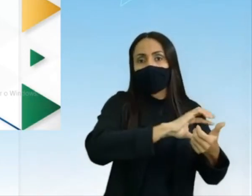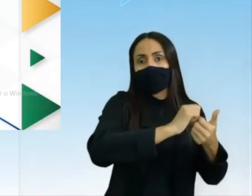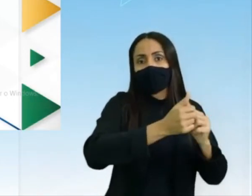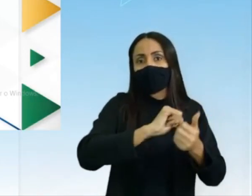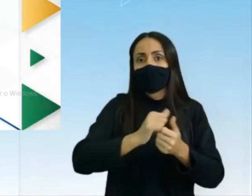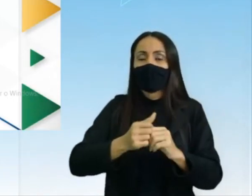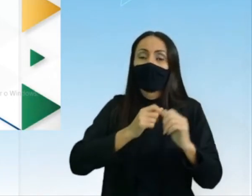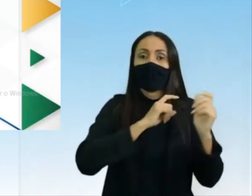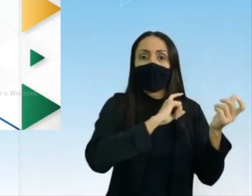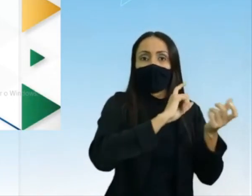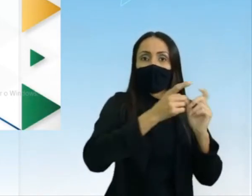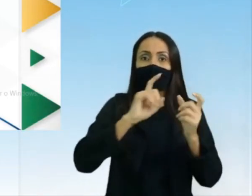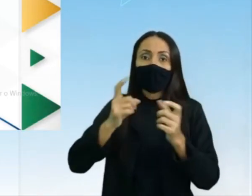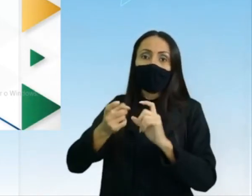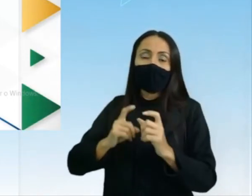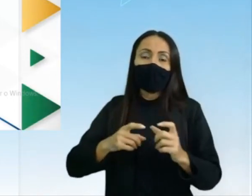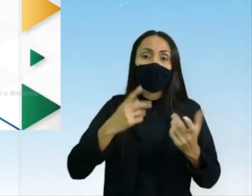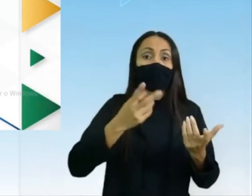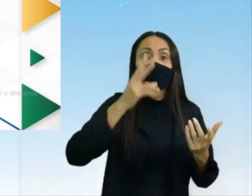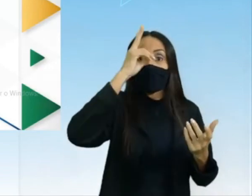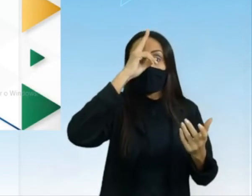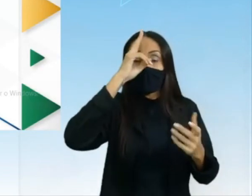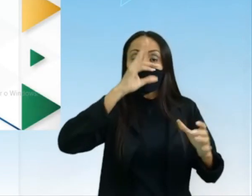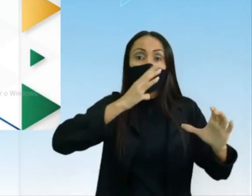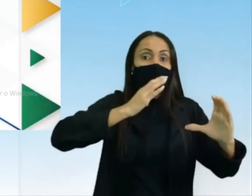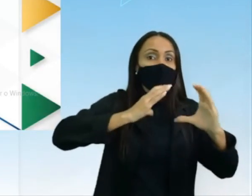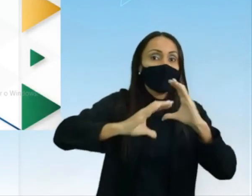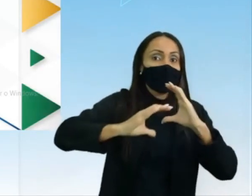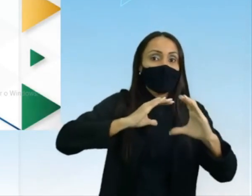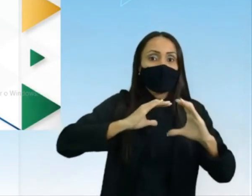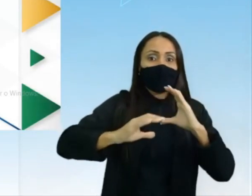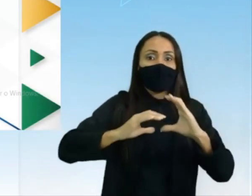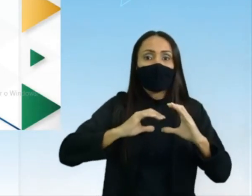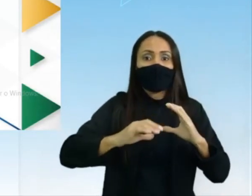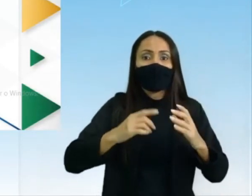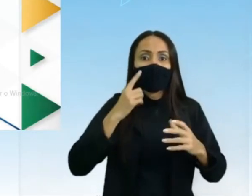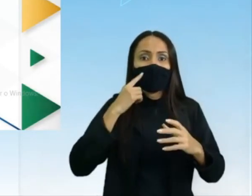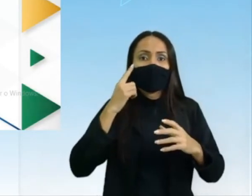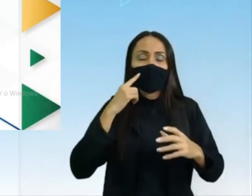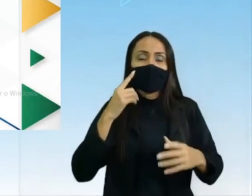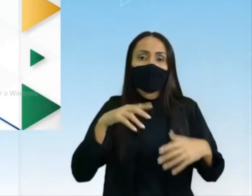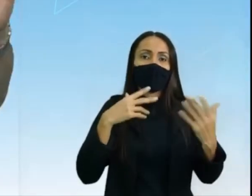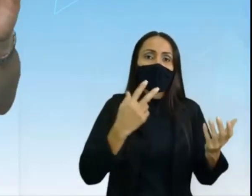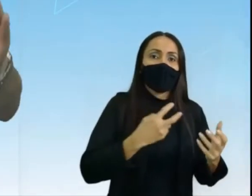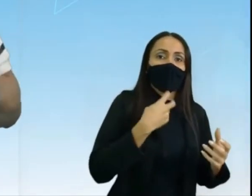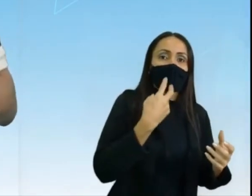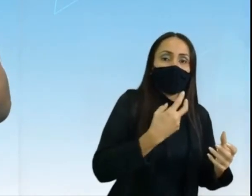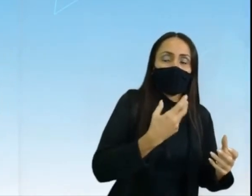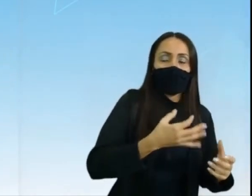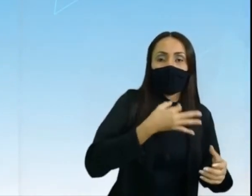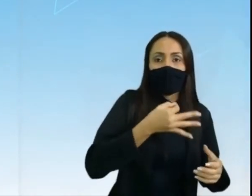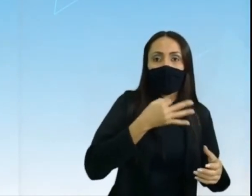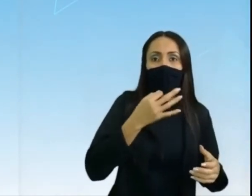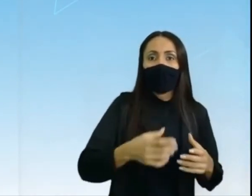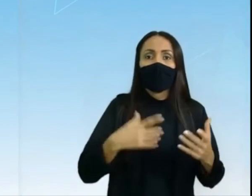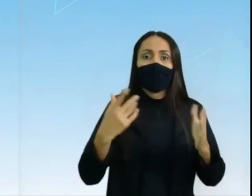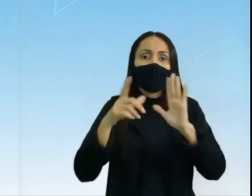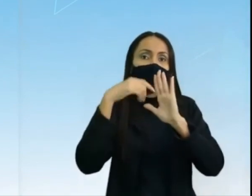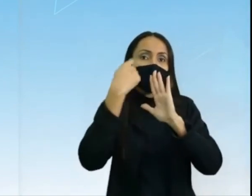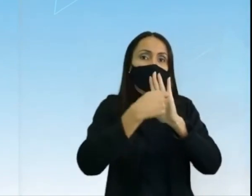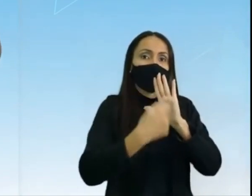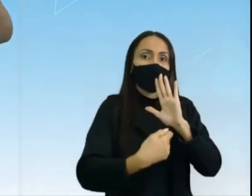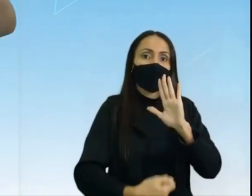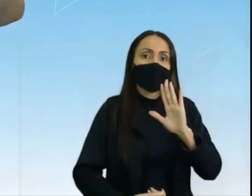do discurso e lembrar que a comunicação ela se faz tanto oral quanto escrita e lembrar que na